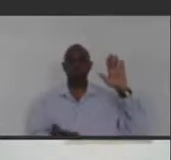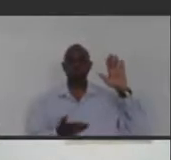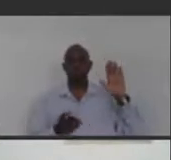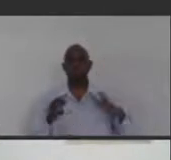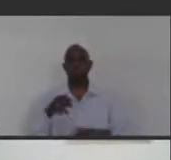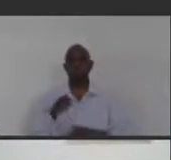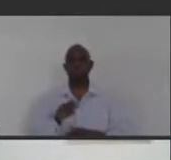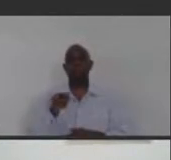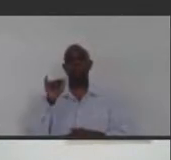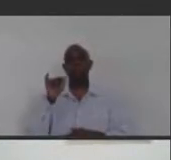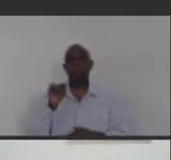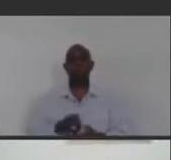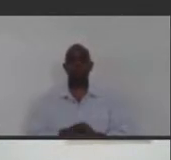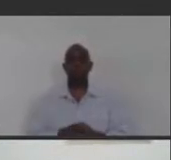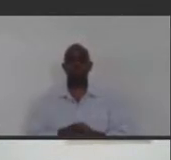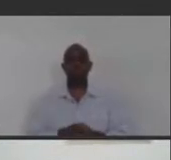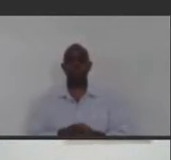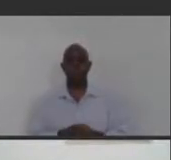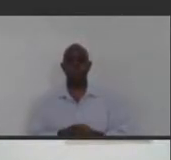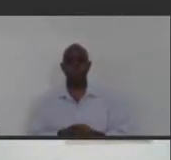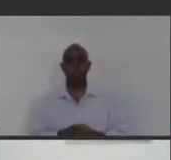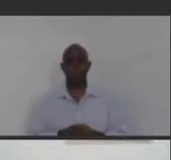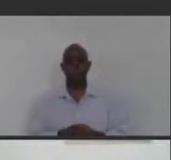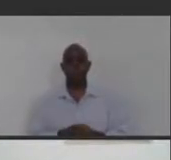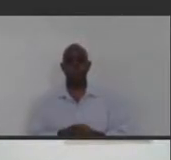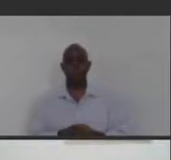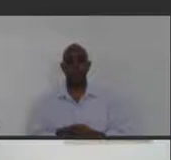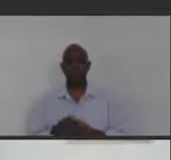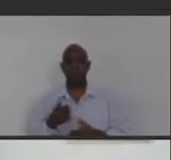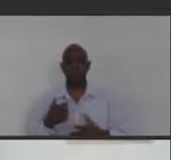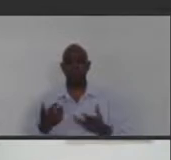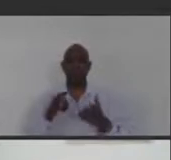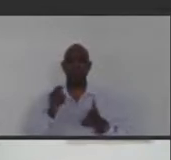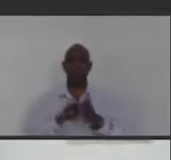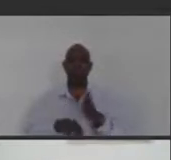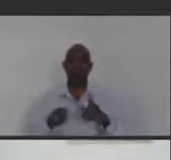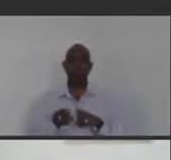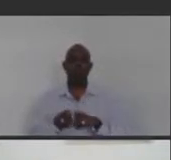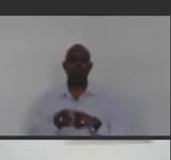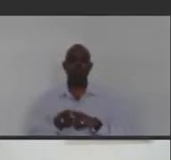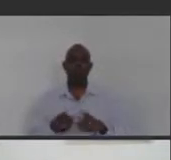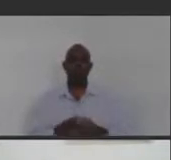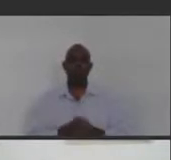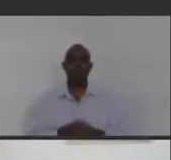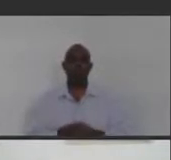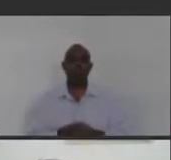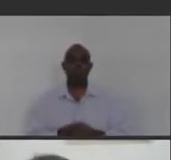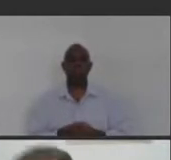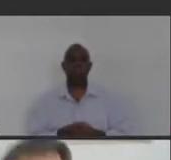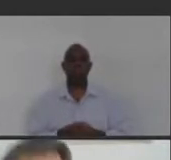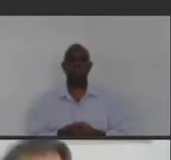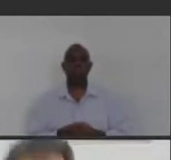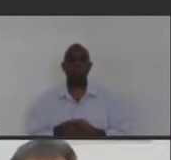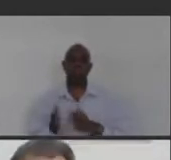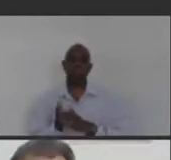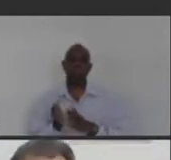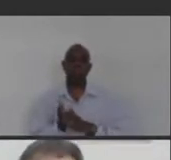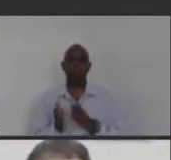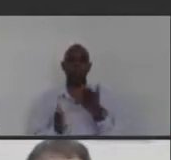Gás. Gostaria de pedir permissão também para subscrever esse requerimento e parabenizar a Vossa